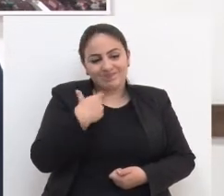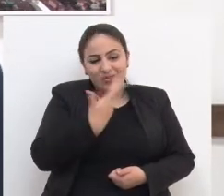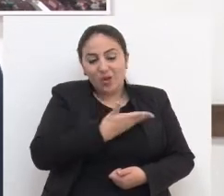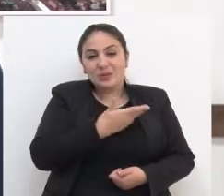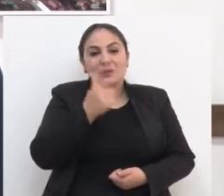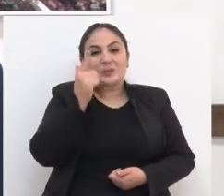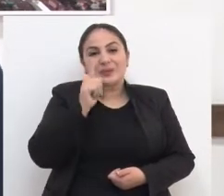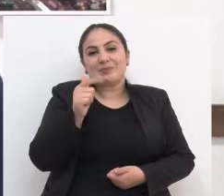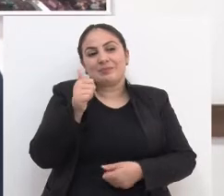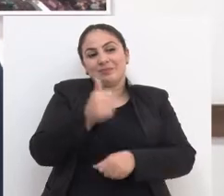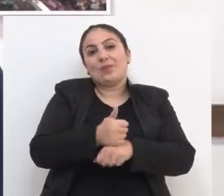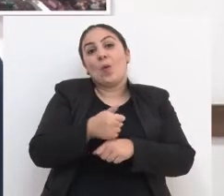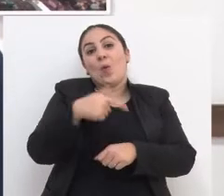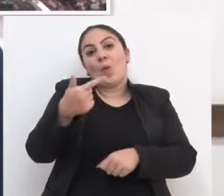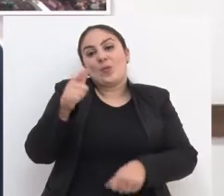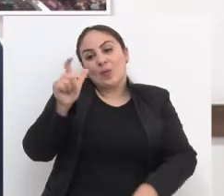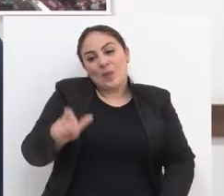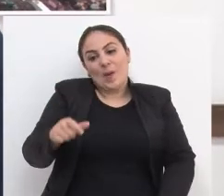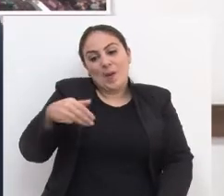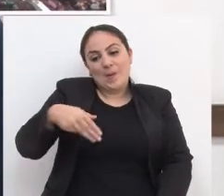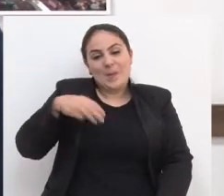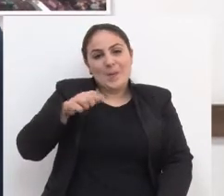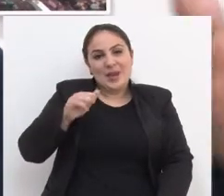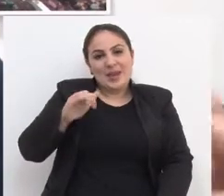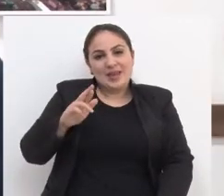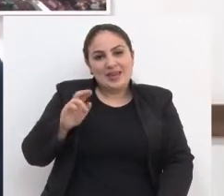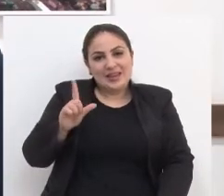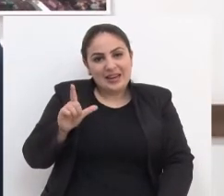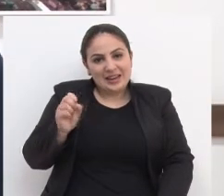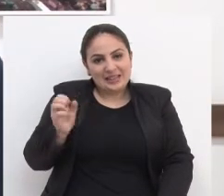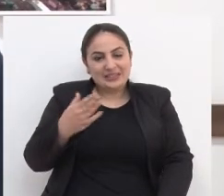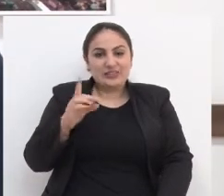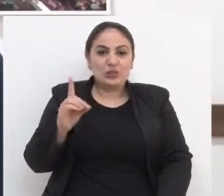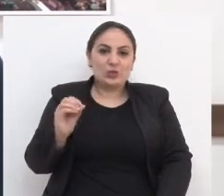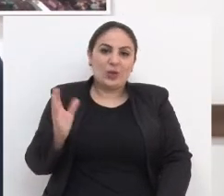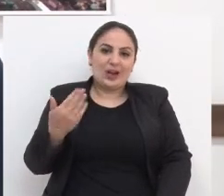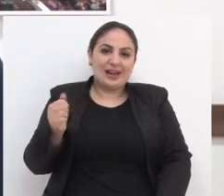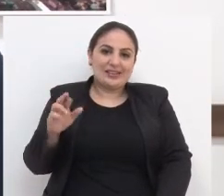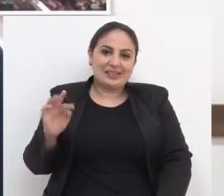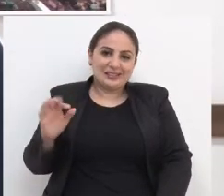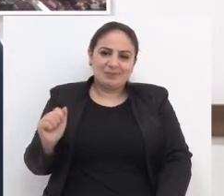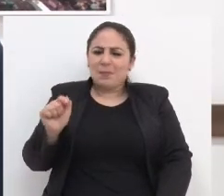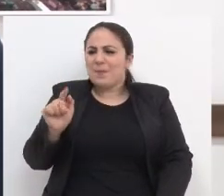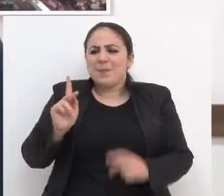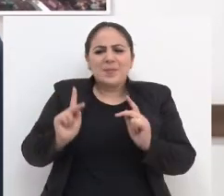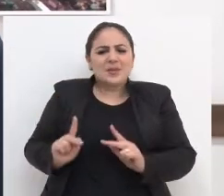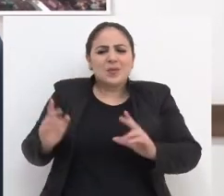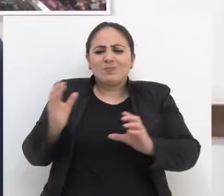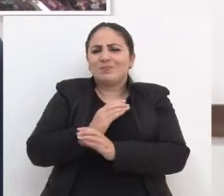dificilmente nós teremos outro Meirelles Duarte, né? Porque era uma pessoa completa, né? Isso é importante. Então,